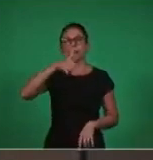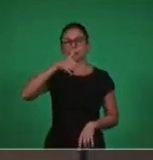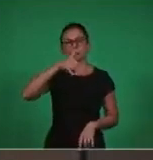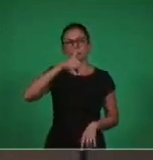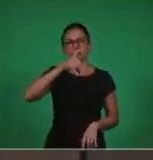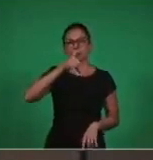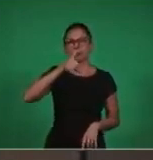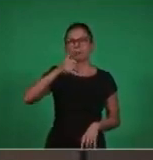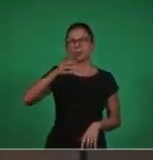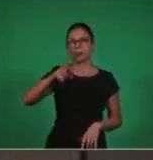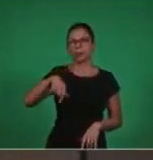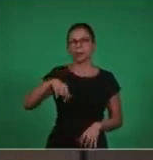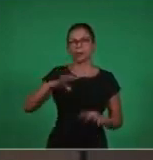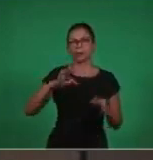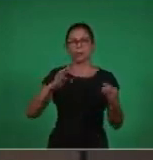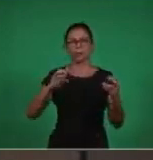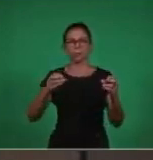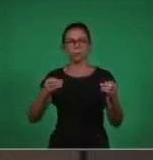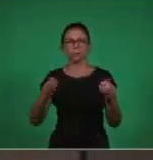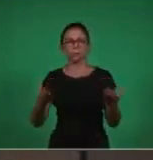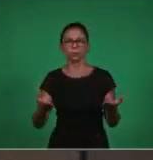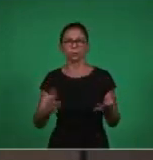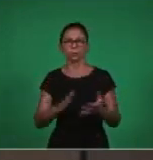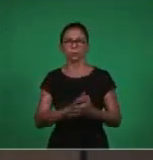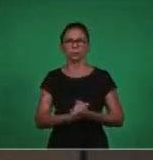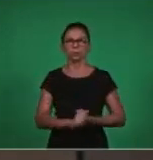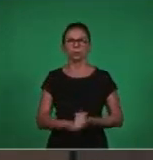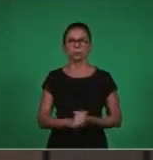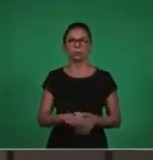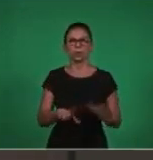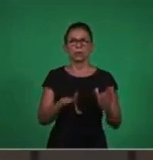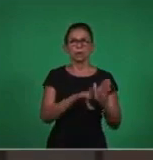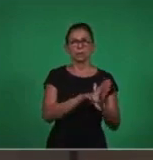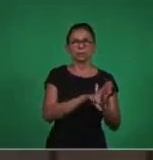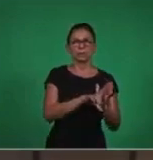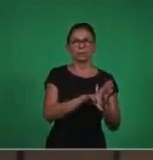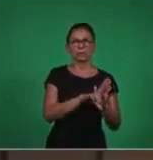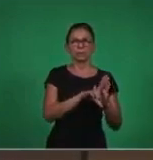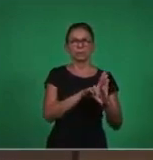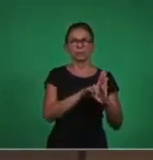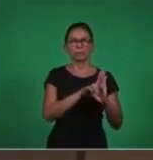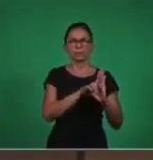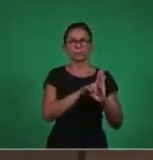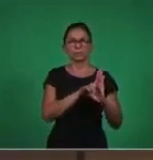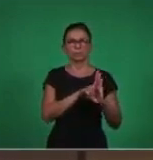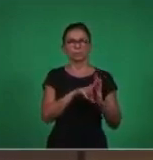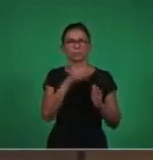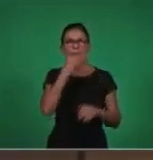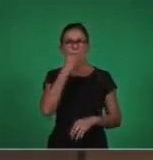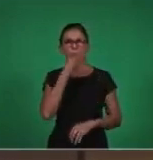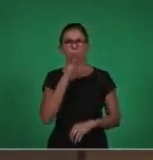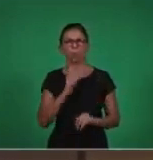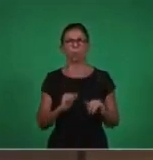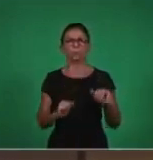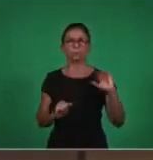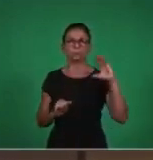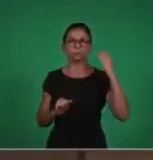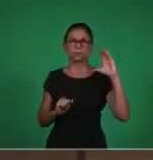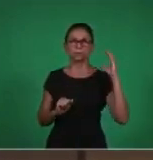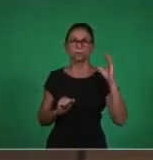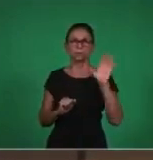inclusive as leis de Lavoisier, né? Mandando aqui o francês para os irmãos que estão lá na França. Estão